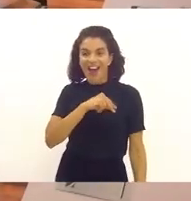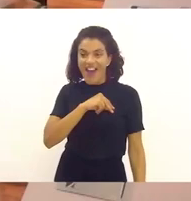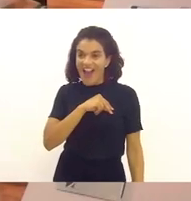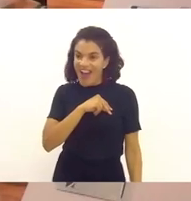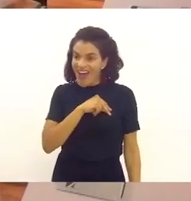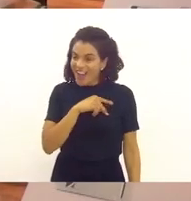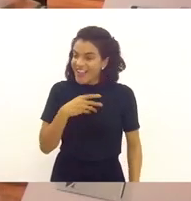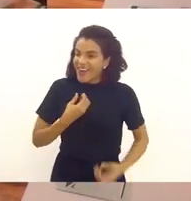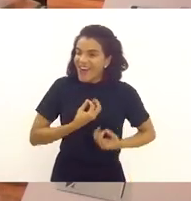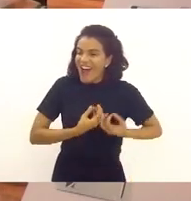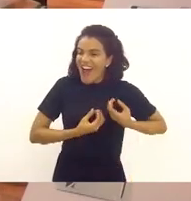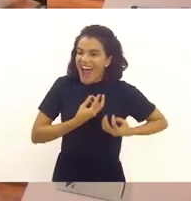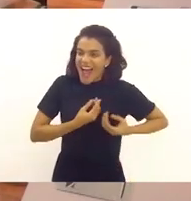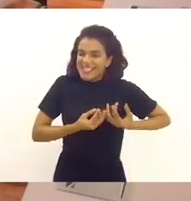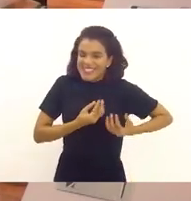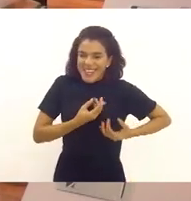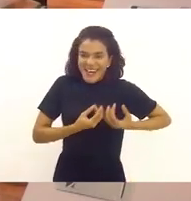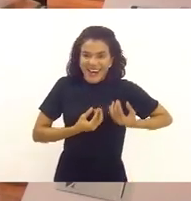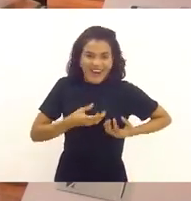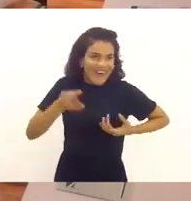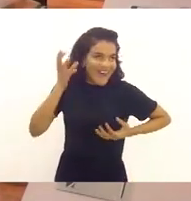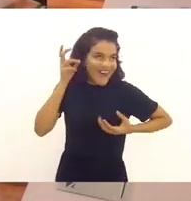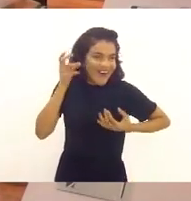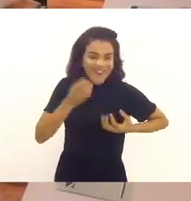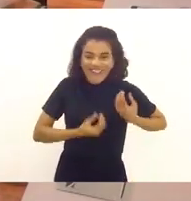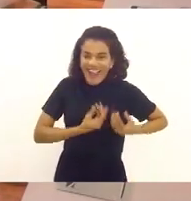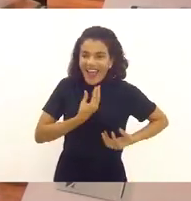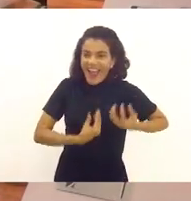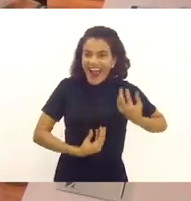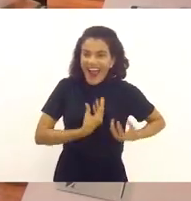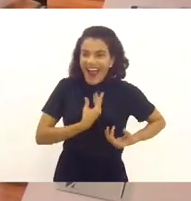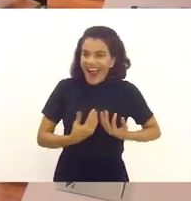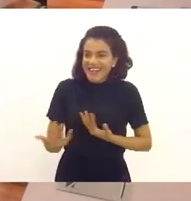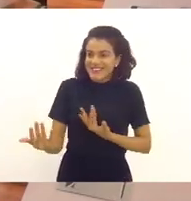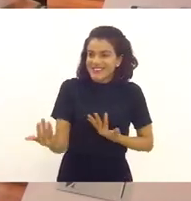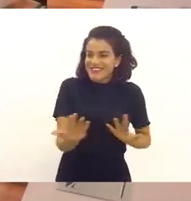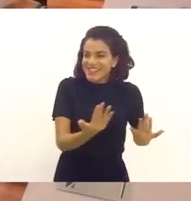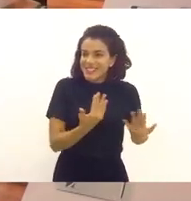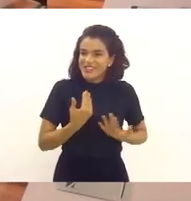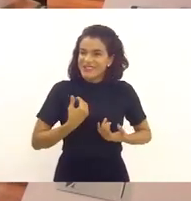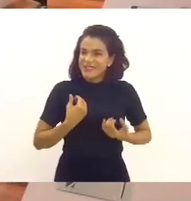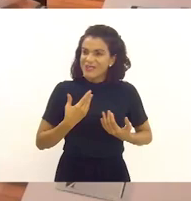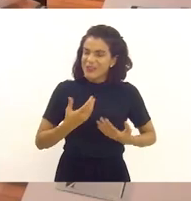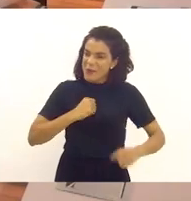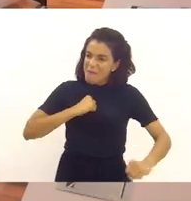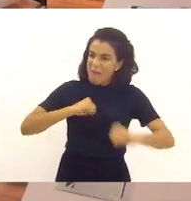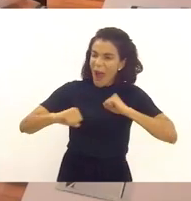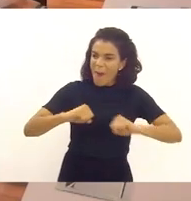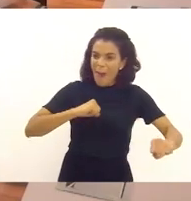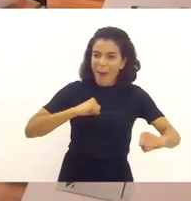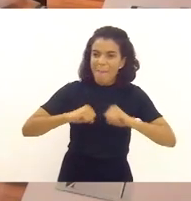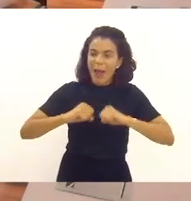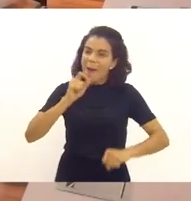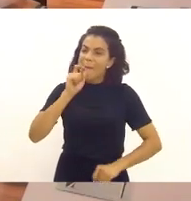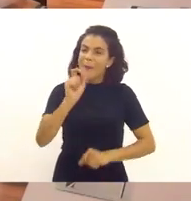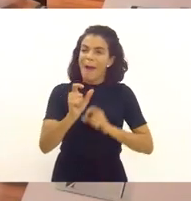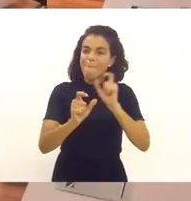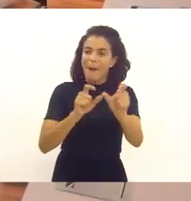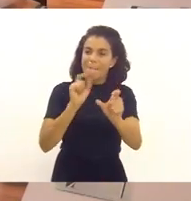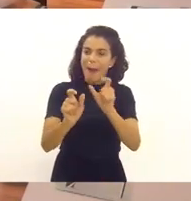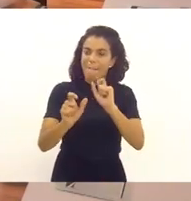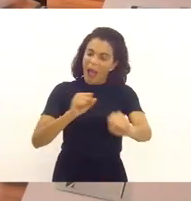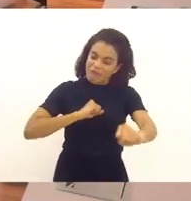dá um quentinho no coração ouvir essa Juventude assim ó com a com a palavra na ponta da língua e